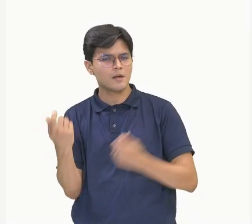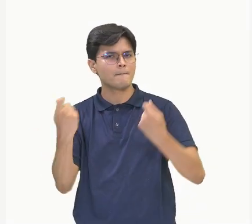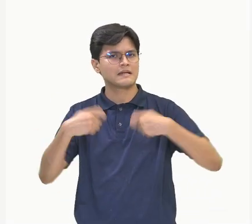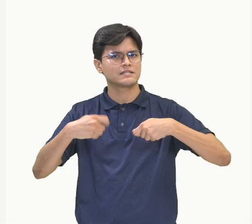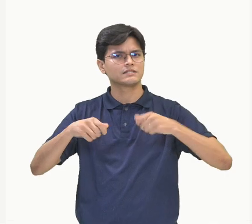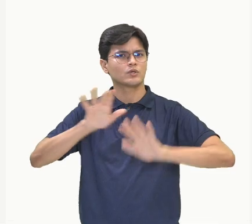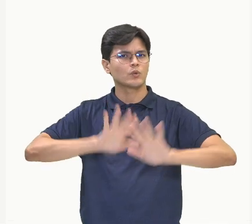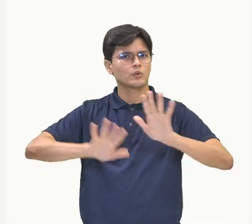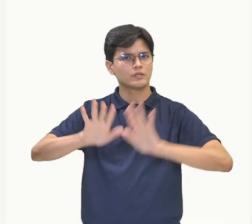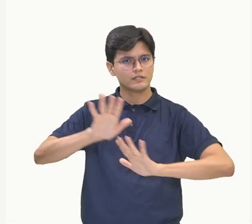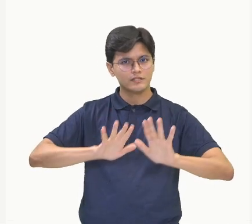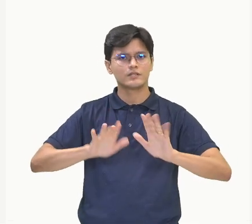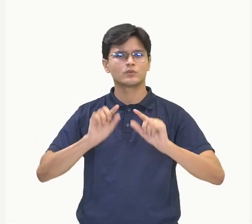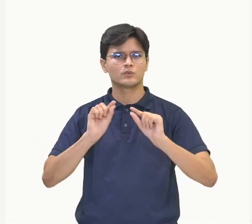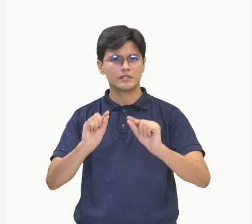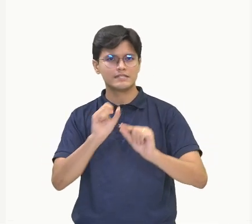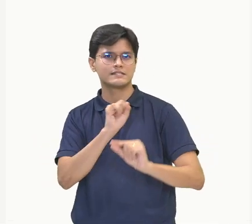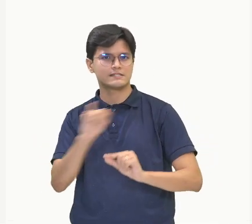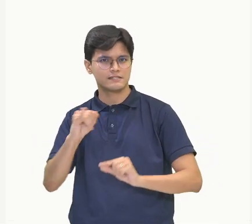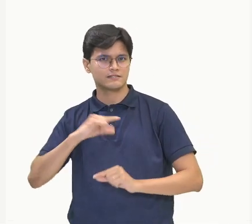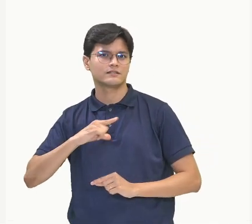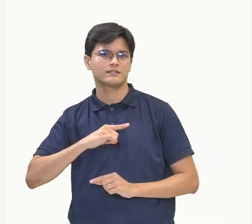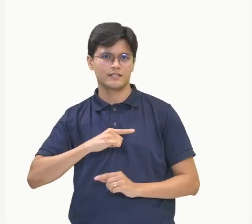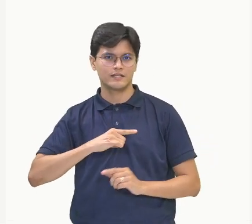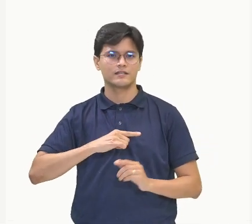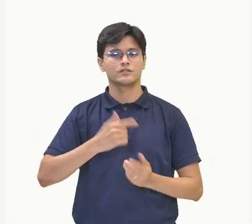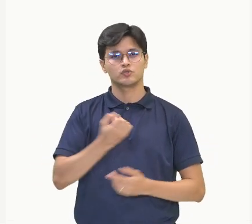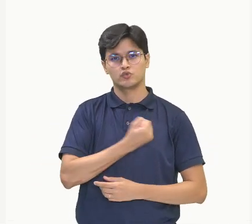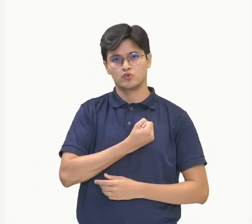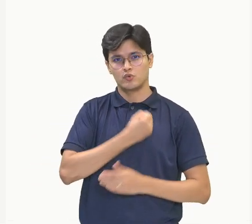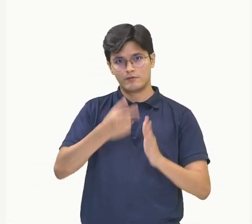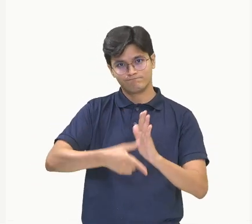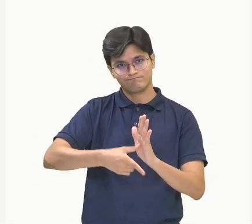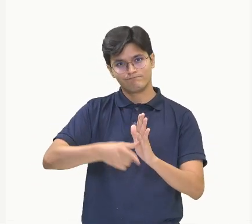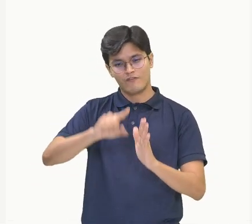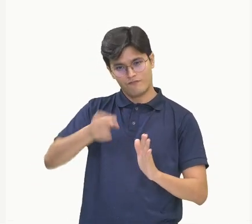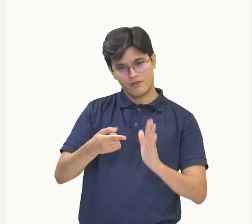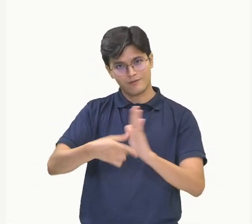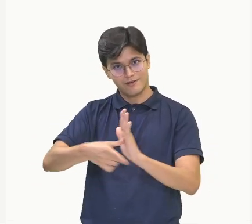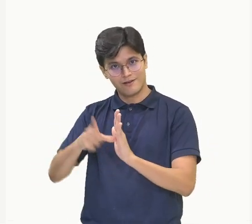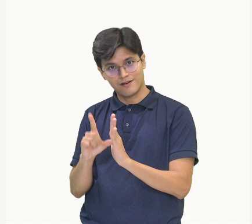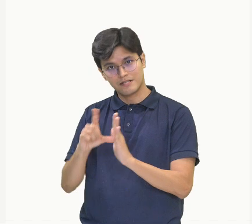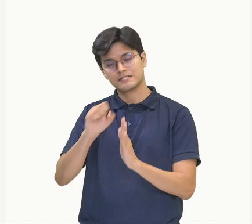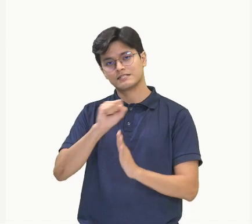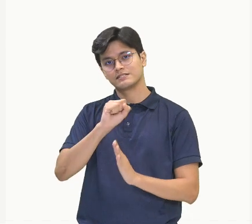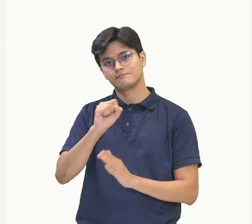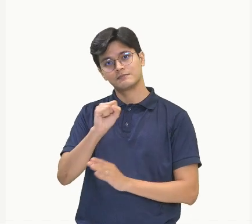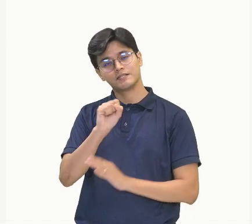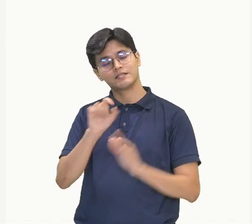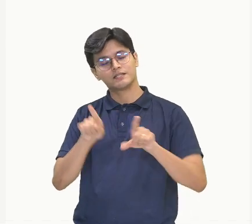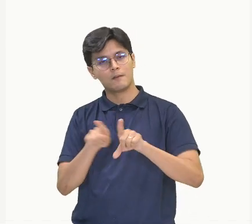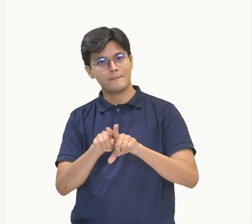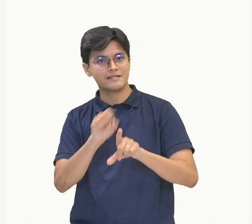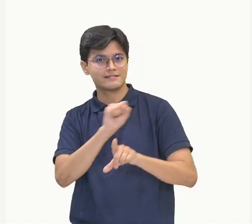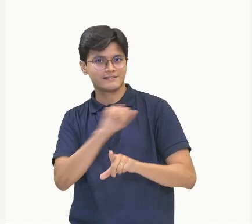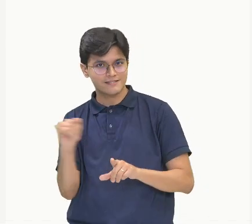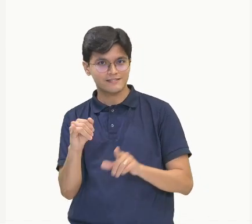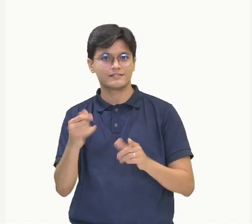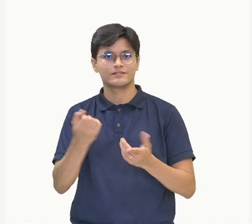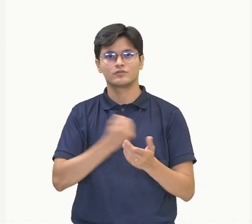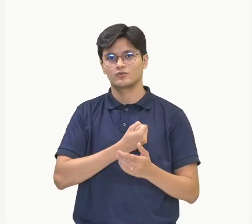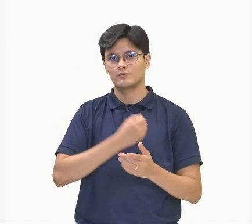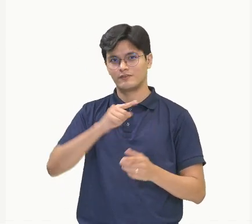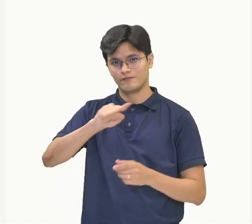quando esse número tem parte inteira e quando ele não tem parte inteira. Beleza? Lembrando que os